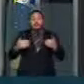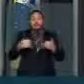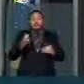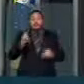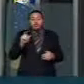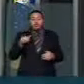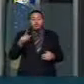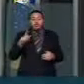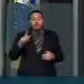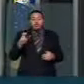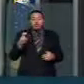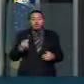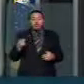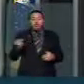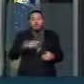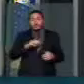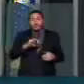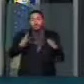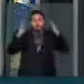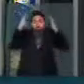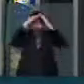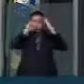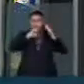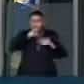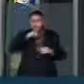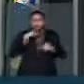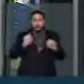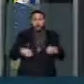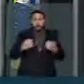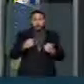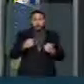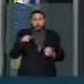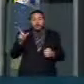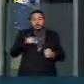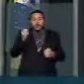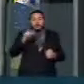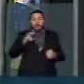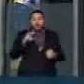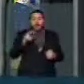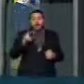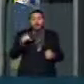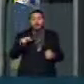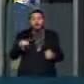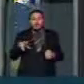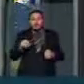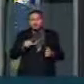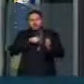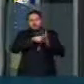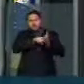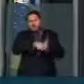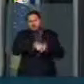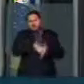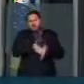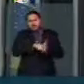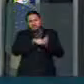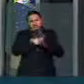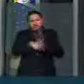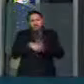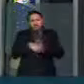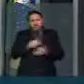bispo tem que submeter-se ao processo de nomeação do Vaticano, que envolve uma rigorosa averiguação da sua